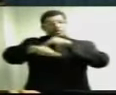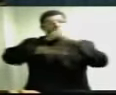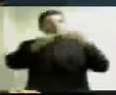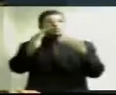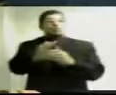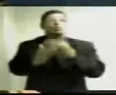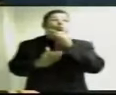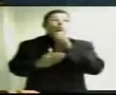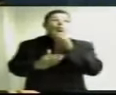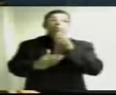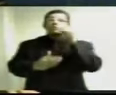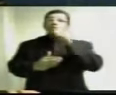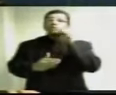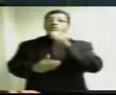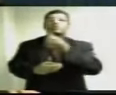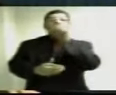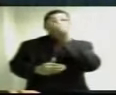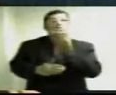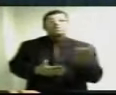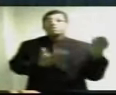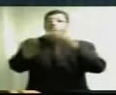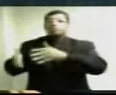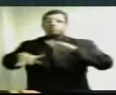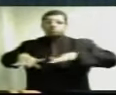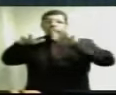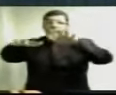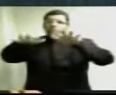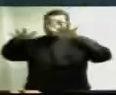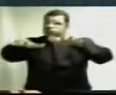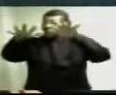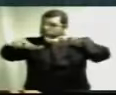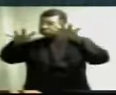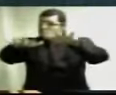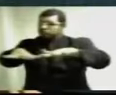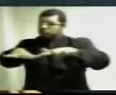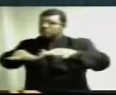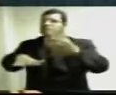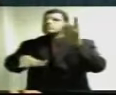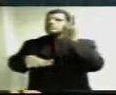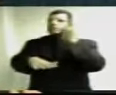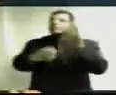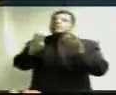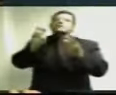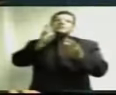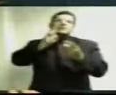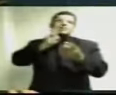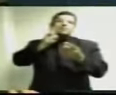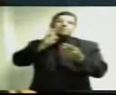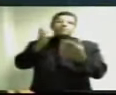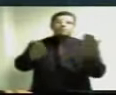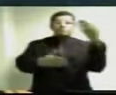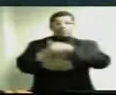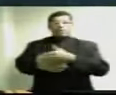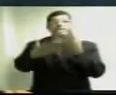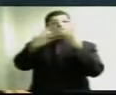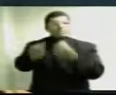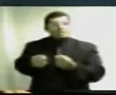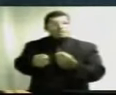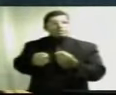todos os homens e mulheres de bem, todos os parlamentares que têm vida pública, que